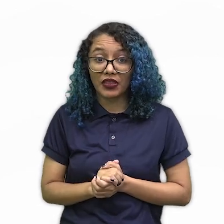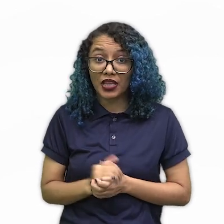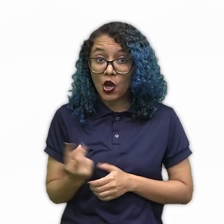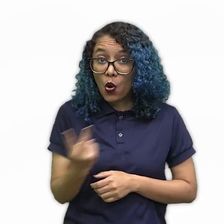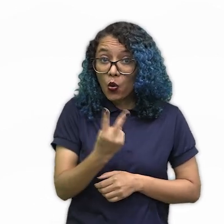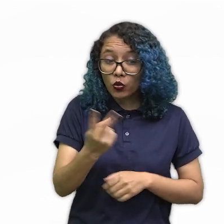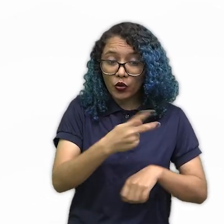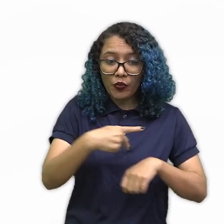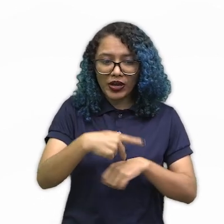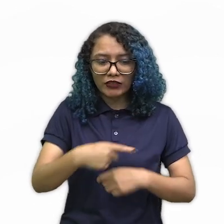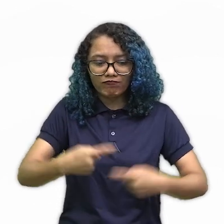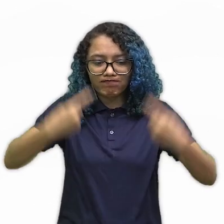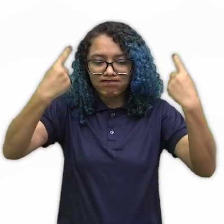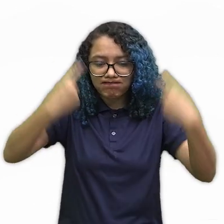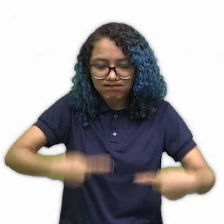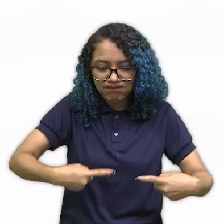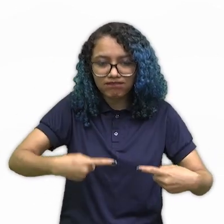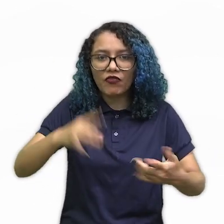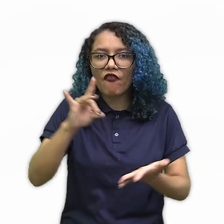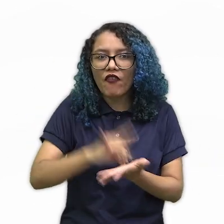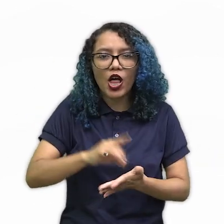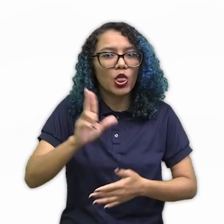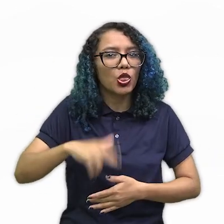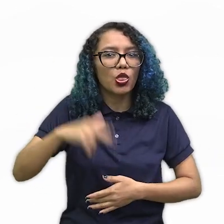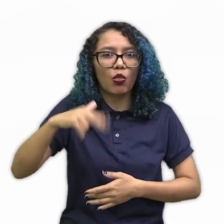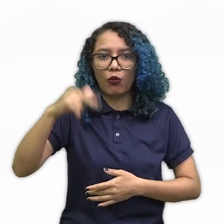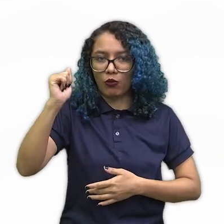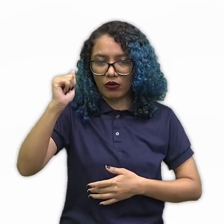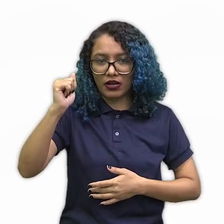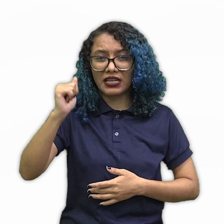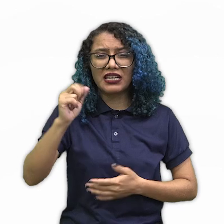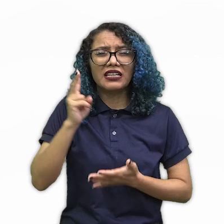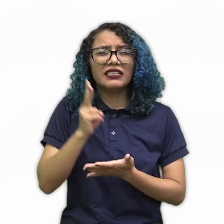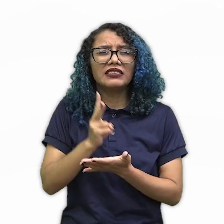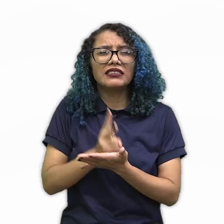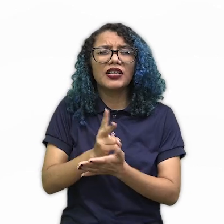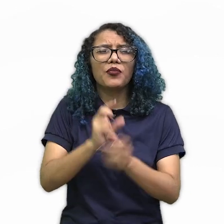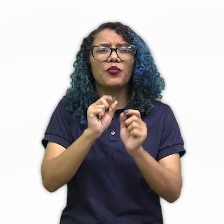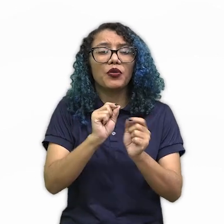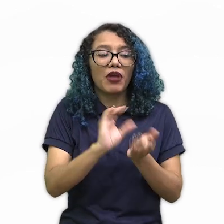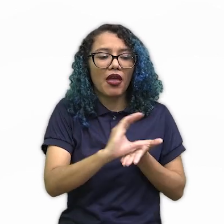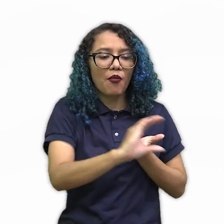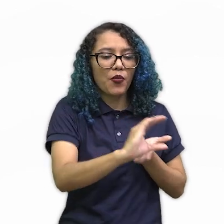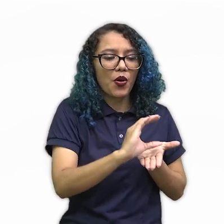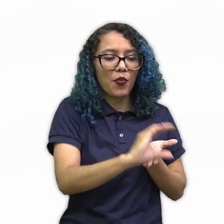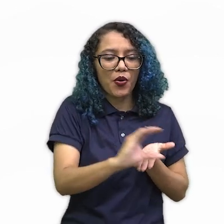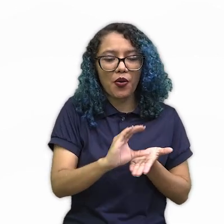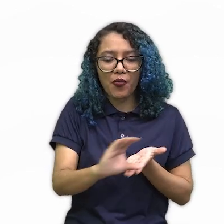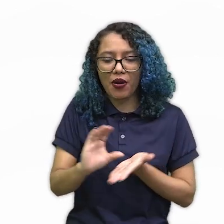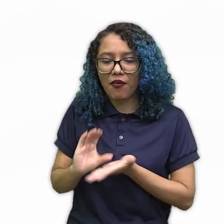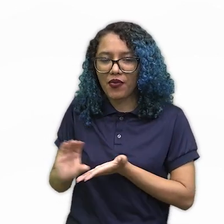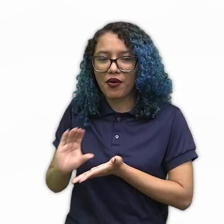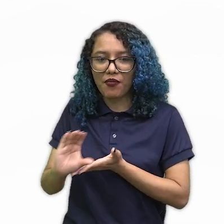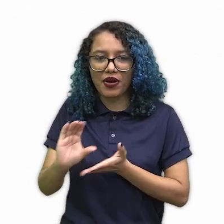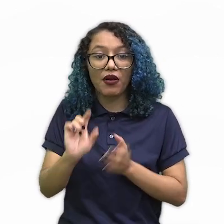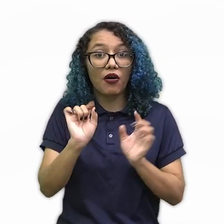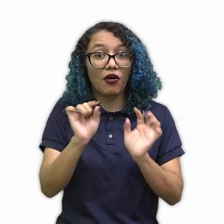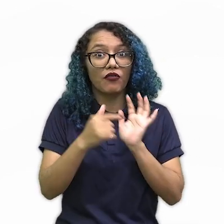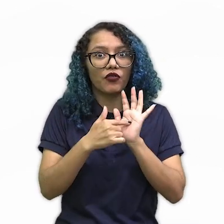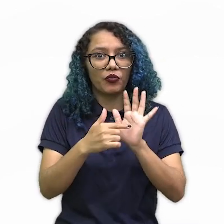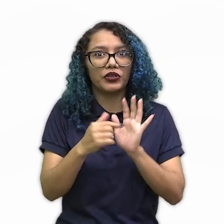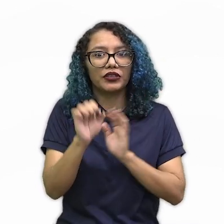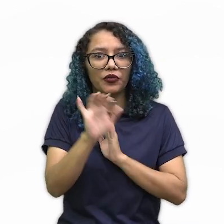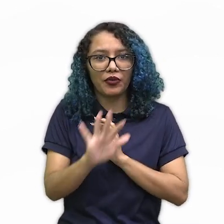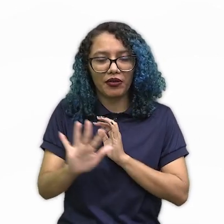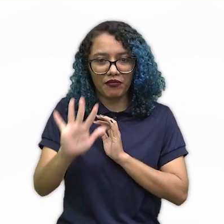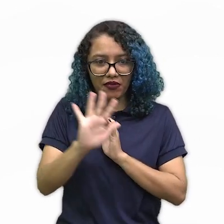elas nunca terem se enfrentado, certo? Elas ficavam ali financiando os conflitos regionais. Tem aqui uma imagem que ilustra